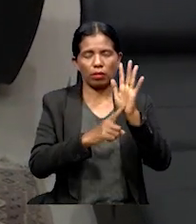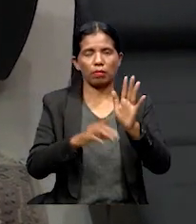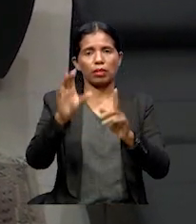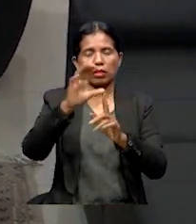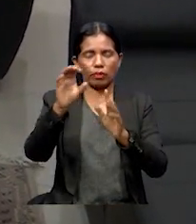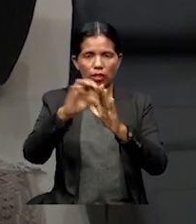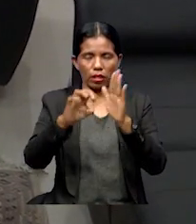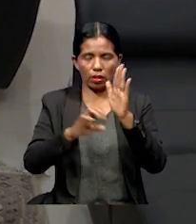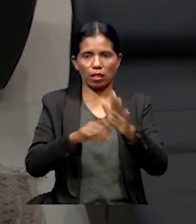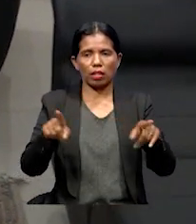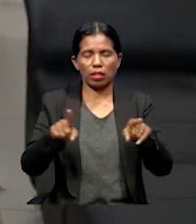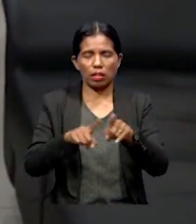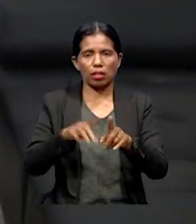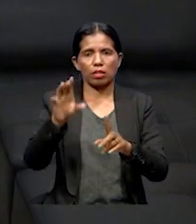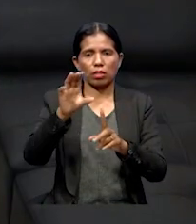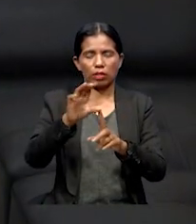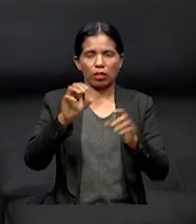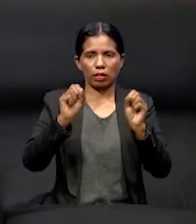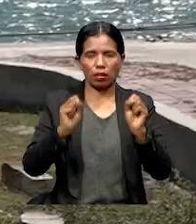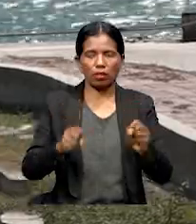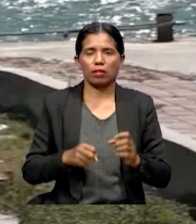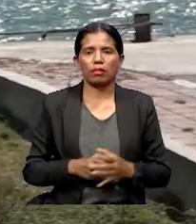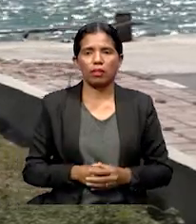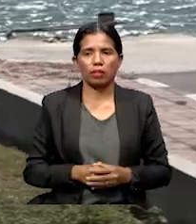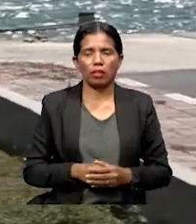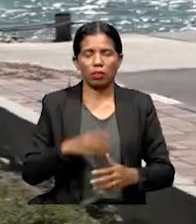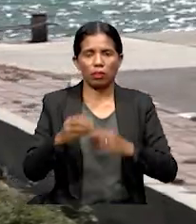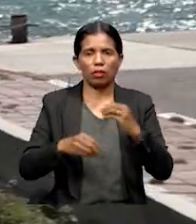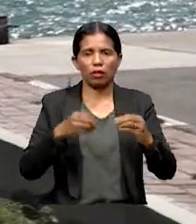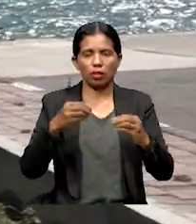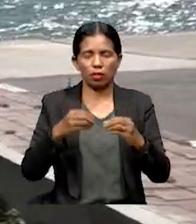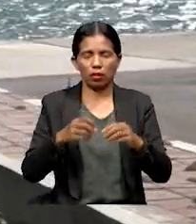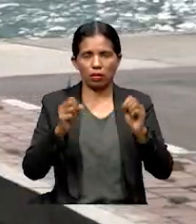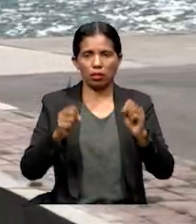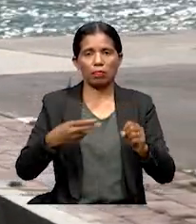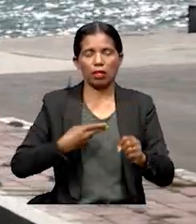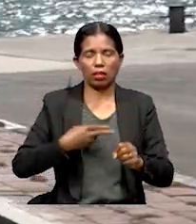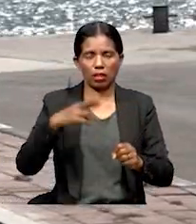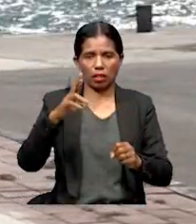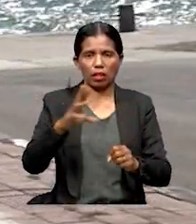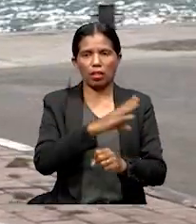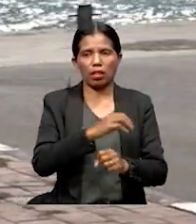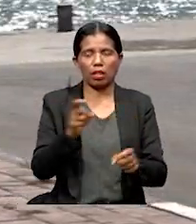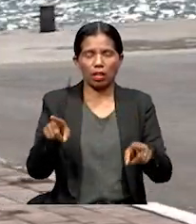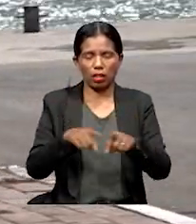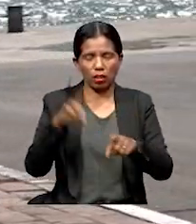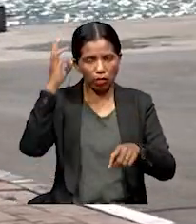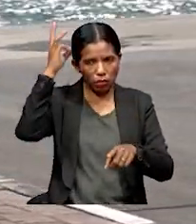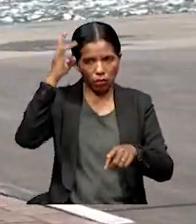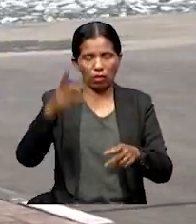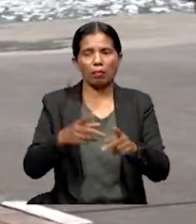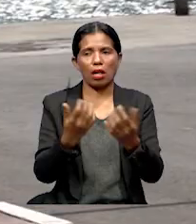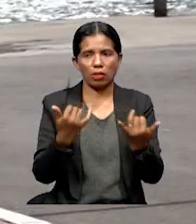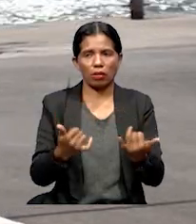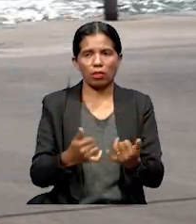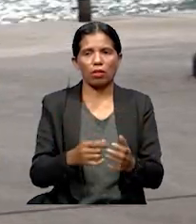Estado, anessan Comandante Supremo Forças Armada, quando o porto naval Hera, não é durante nessa preocupação, mas é